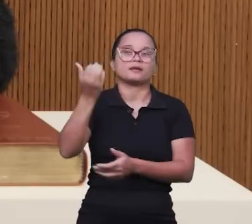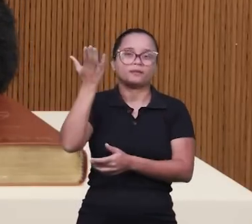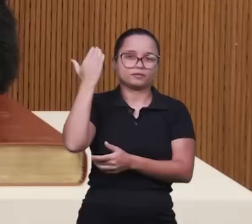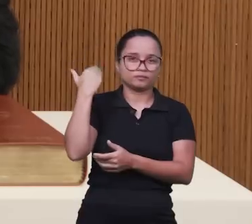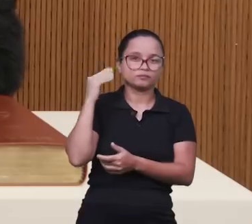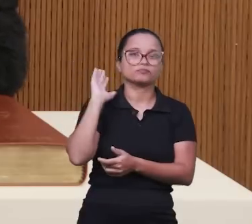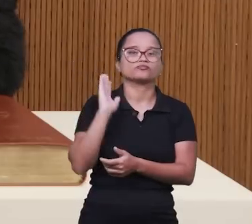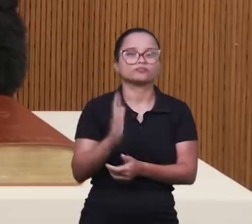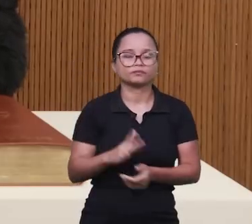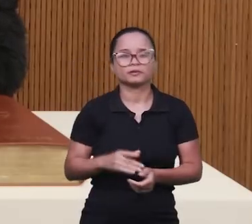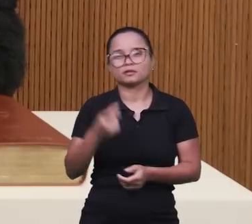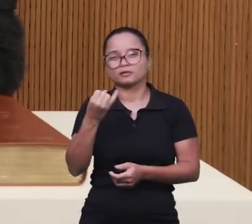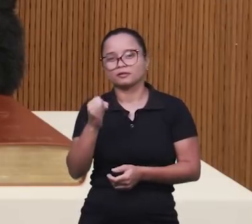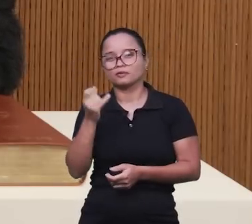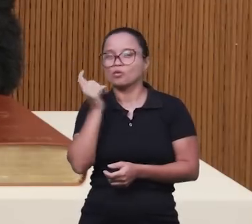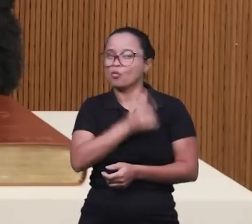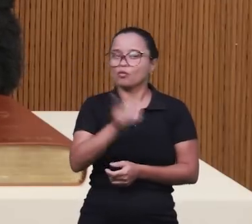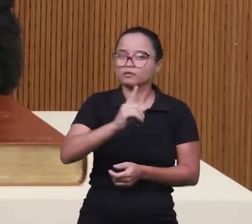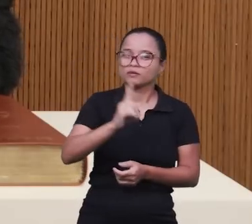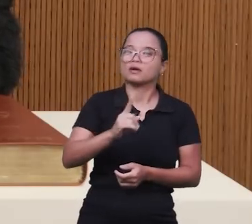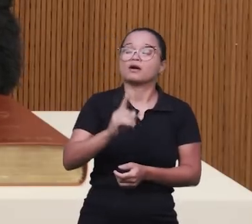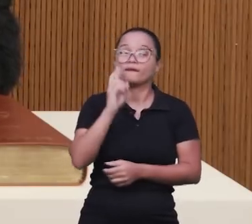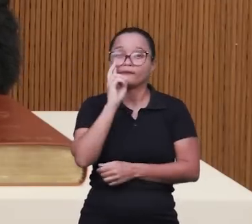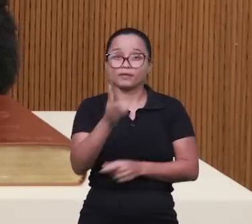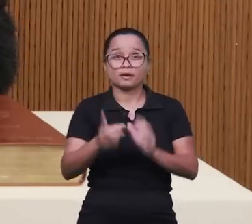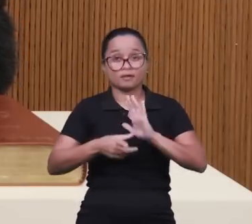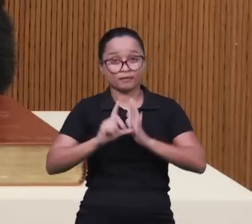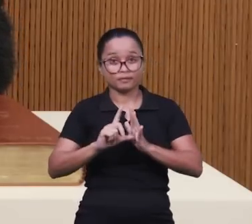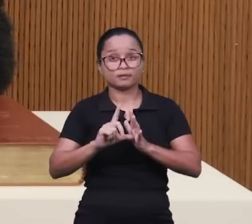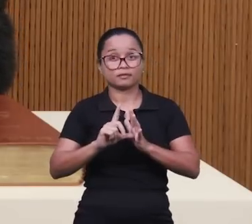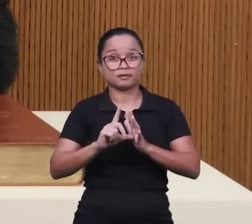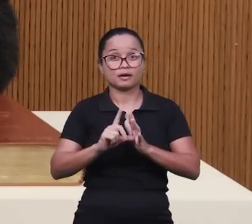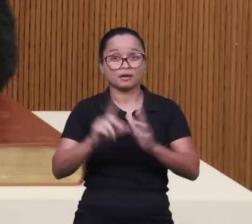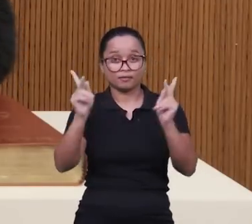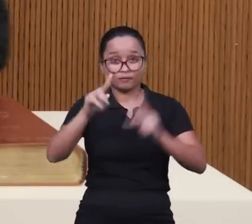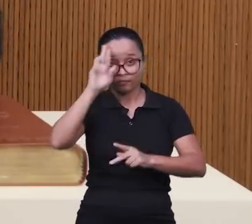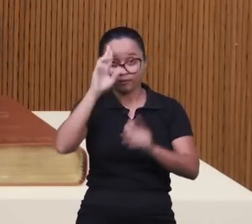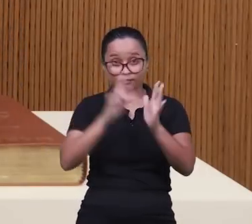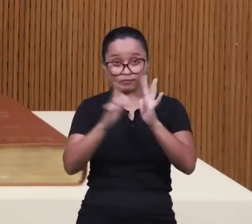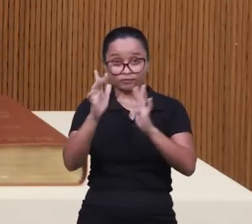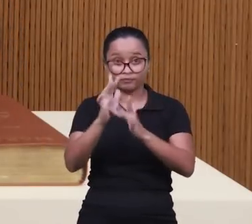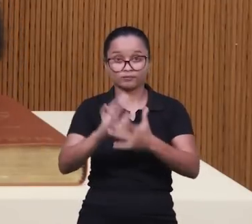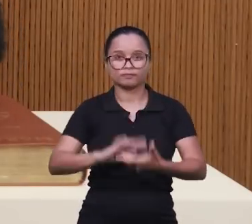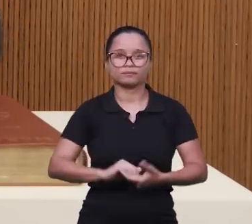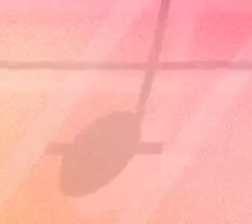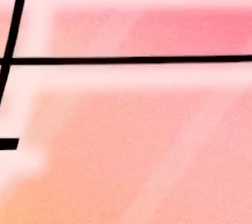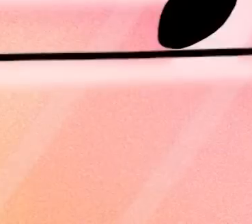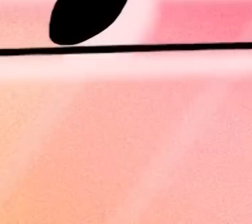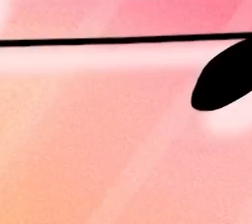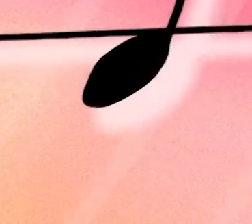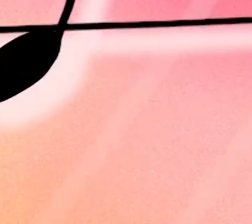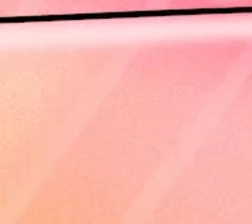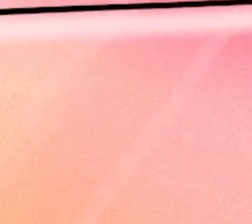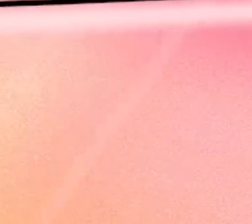nossa playlist, se você ainda não conseguiu assistir às anteriores. A paz do Senhor Jesus!